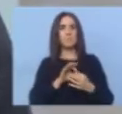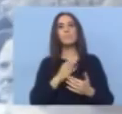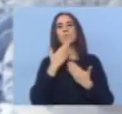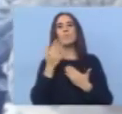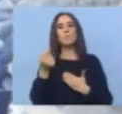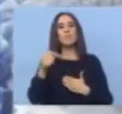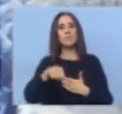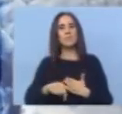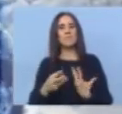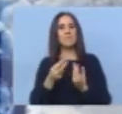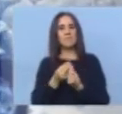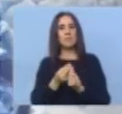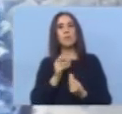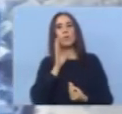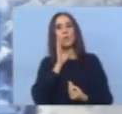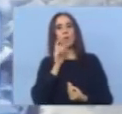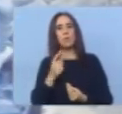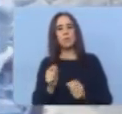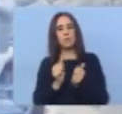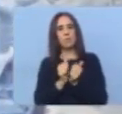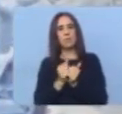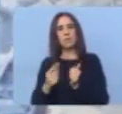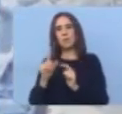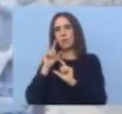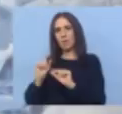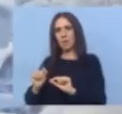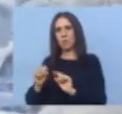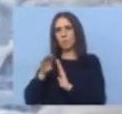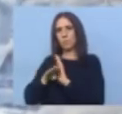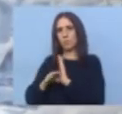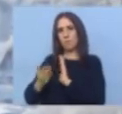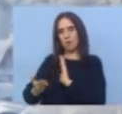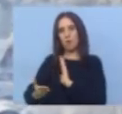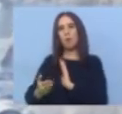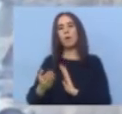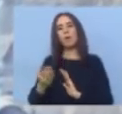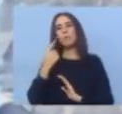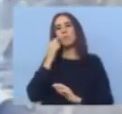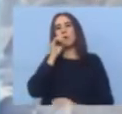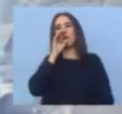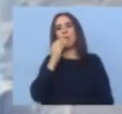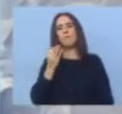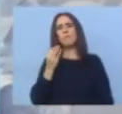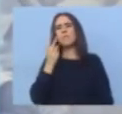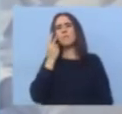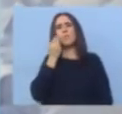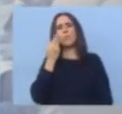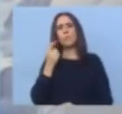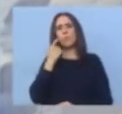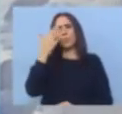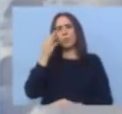por ter estado connosco e mais logo acompanhe a edição rádio do programa Eclésia e fique a conhecer como se vive a